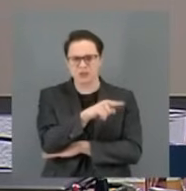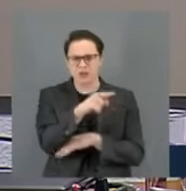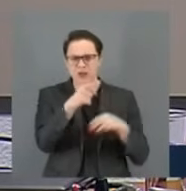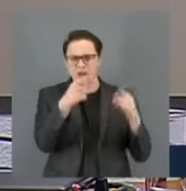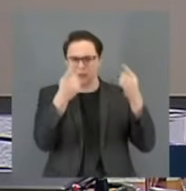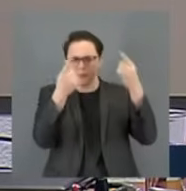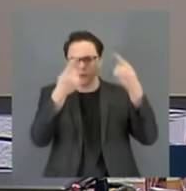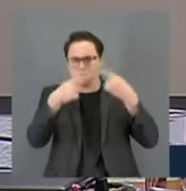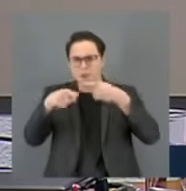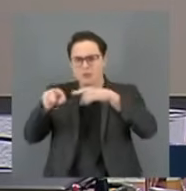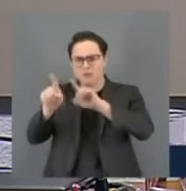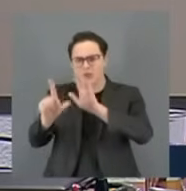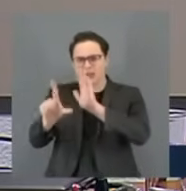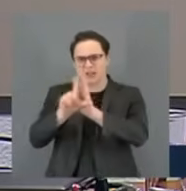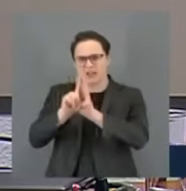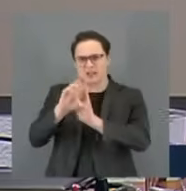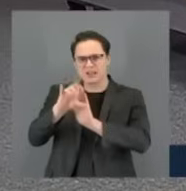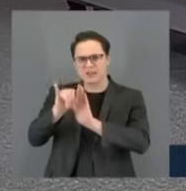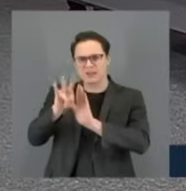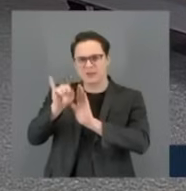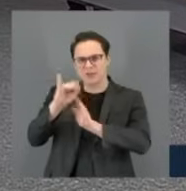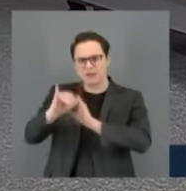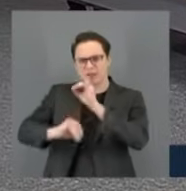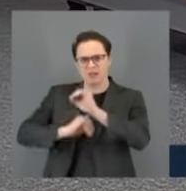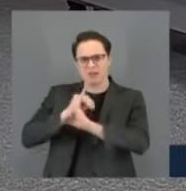o marco civil da internet.